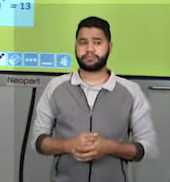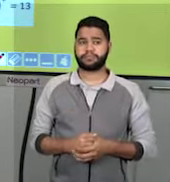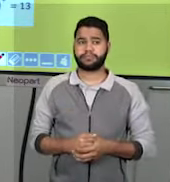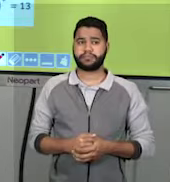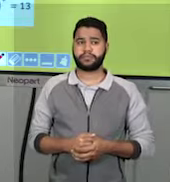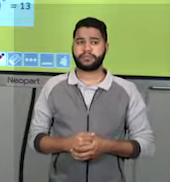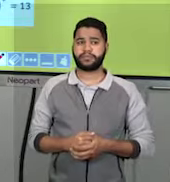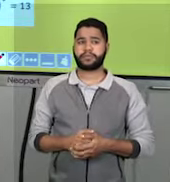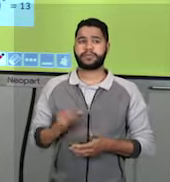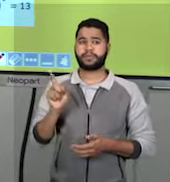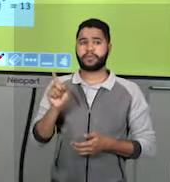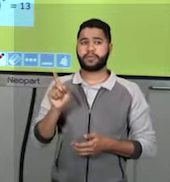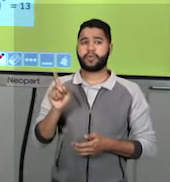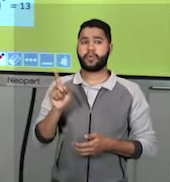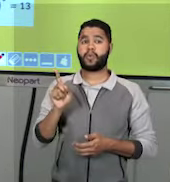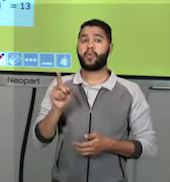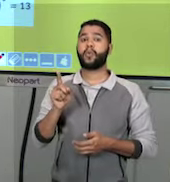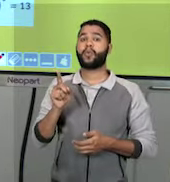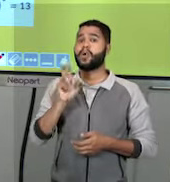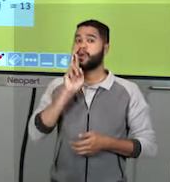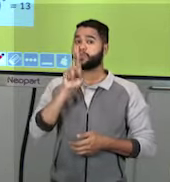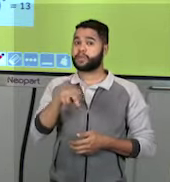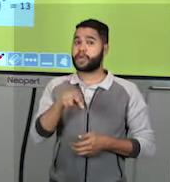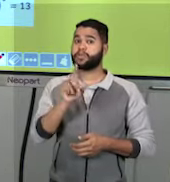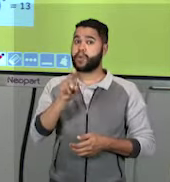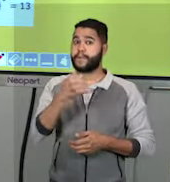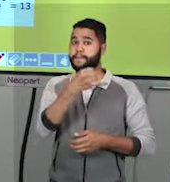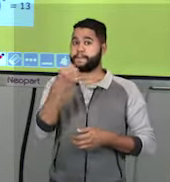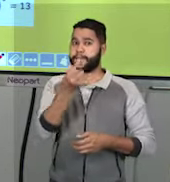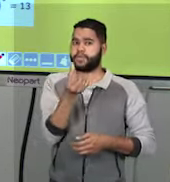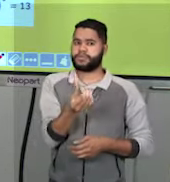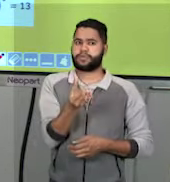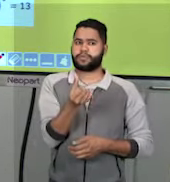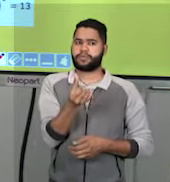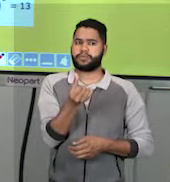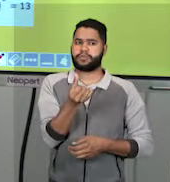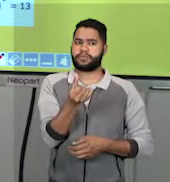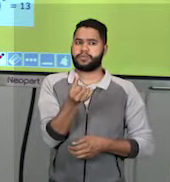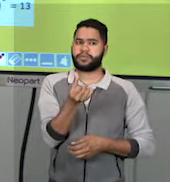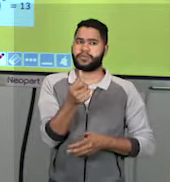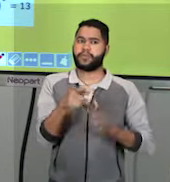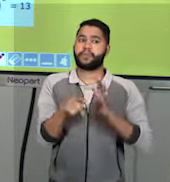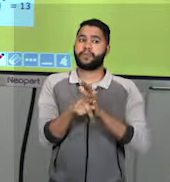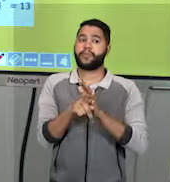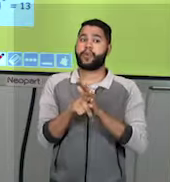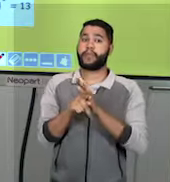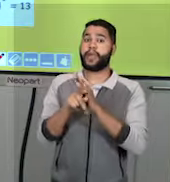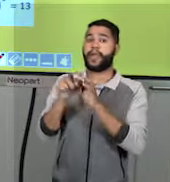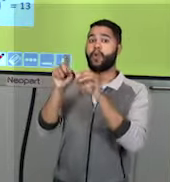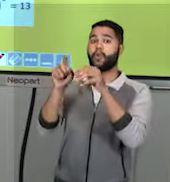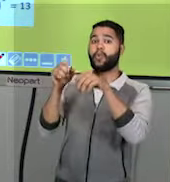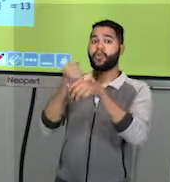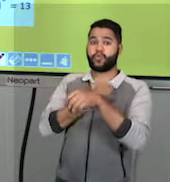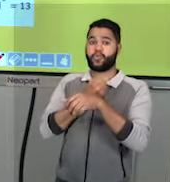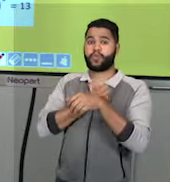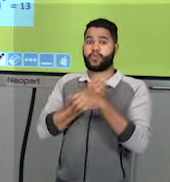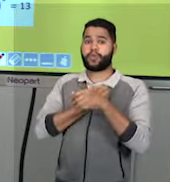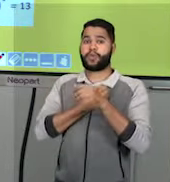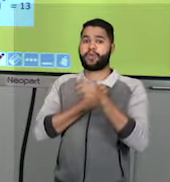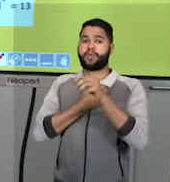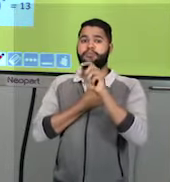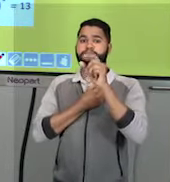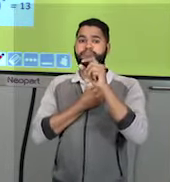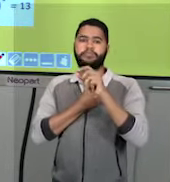o resultado do logaritmo é menos 6. Lembrando que o resultado do logaritmo sempre vai ser a potência, né? O expoente da